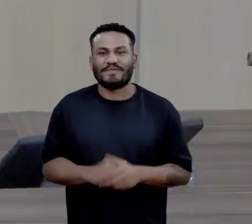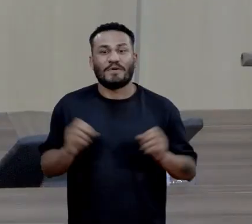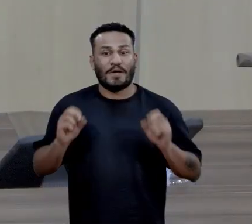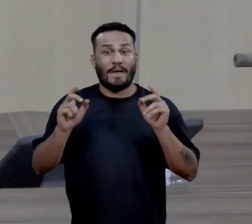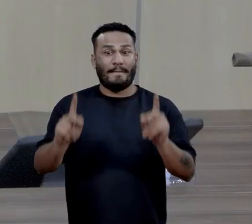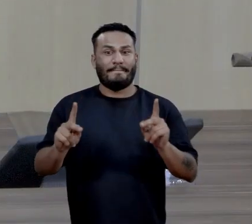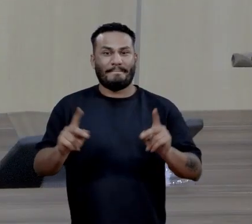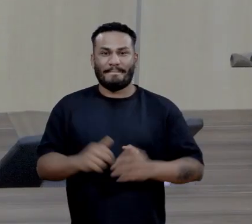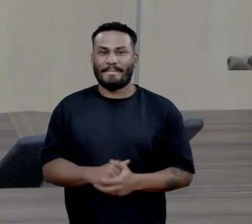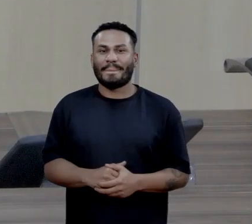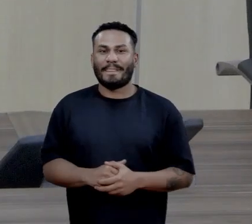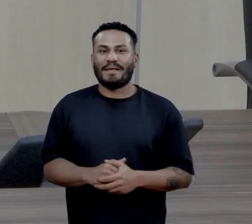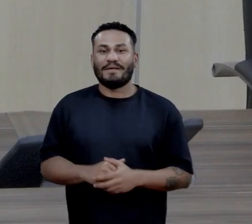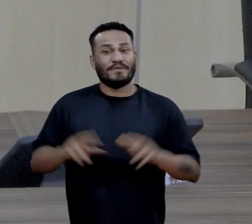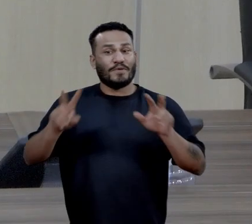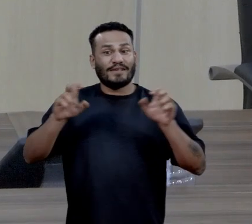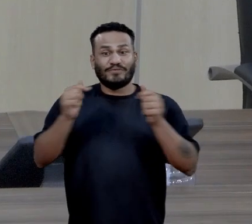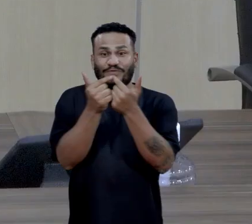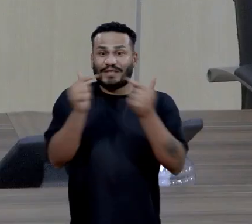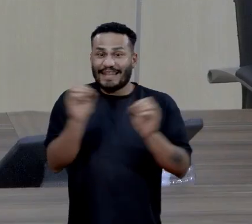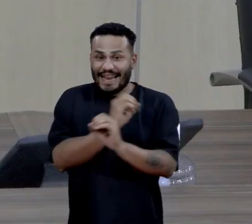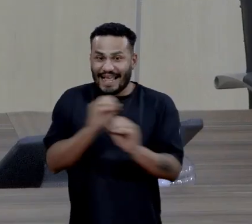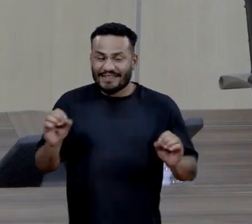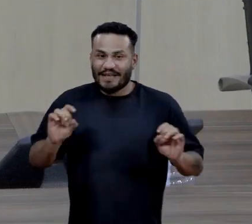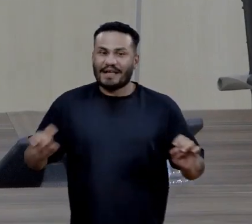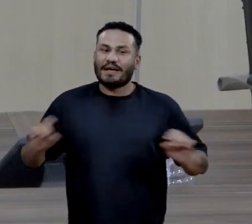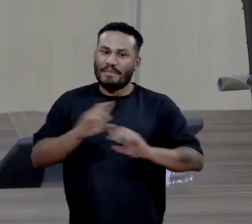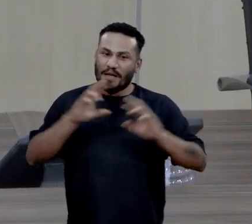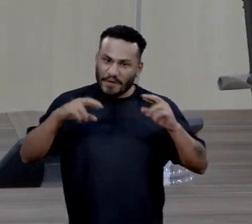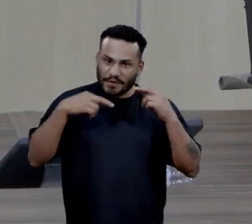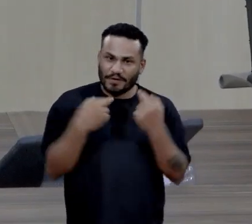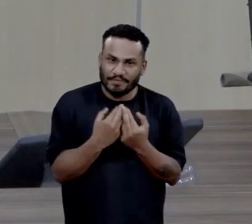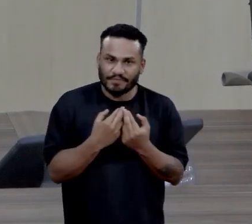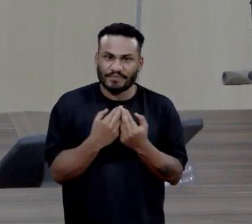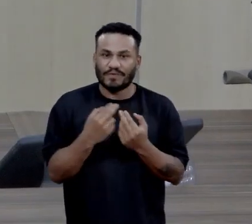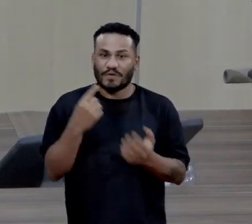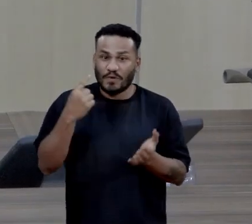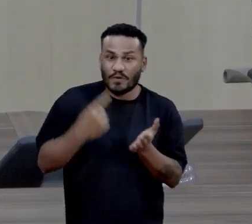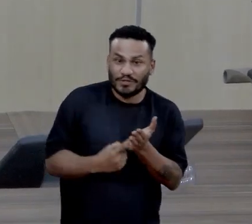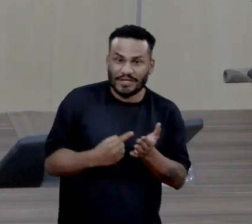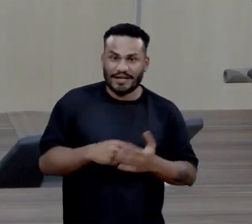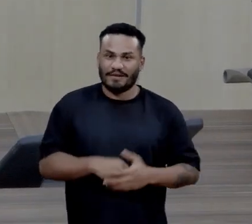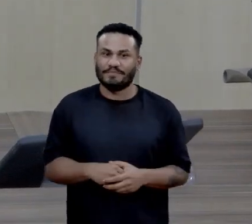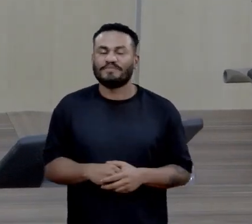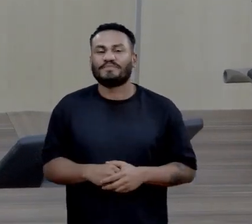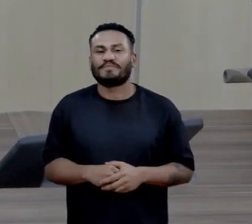Ok. Nesse caso, nada mais a ver tratar. Encerra a presente reunião ordinária.